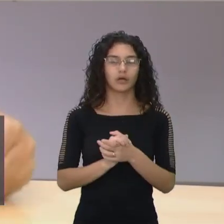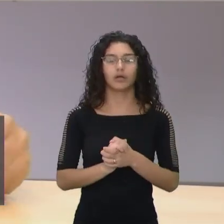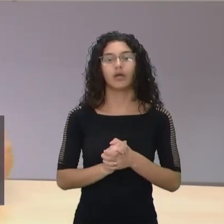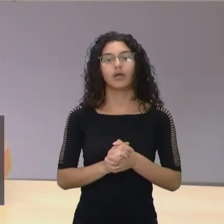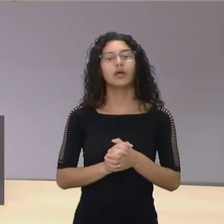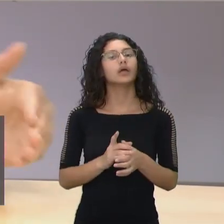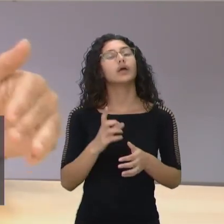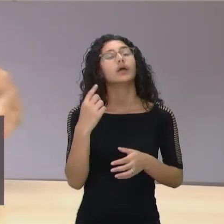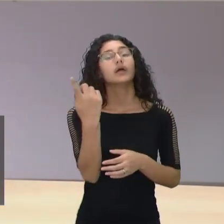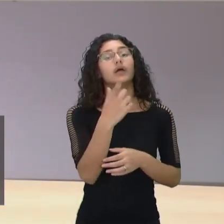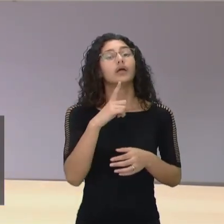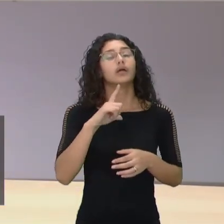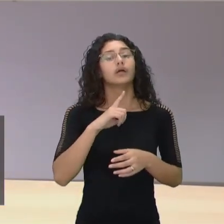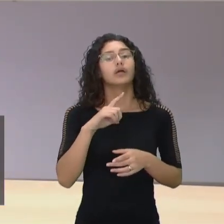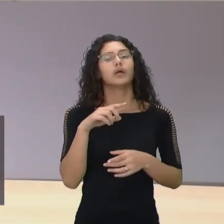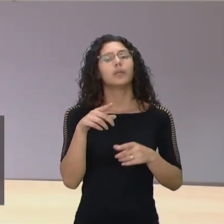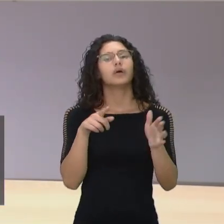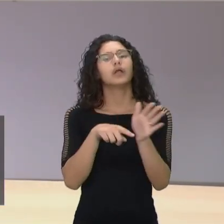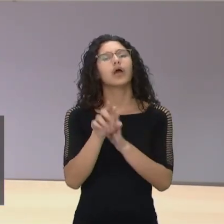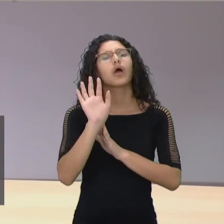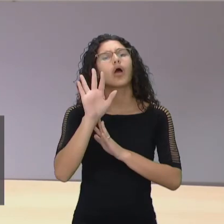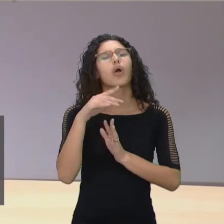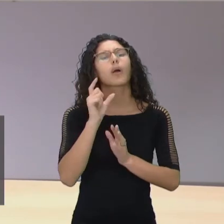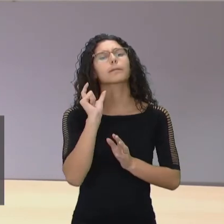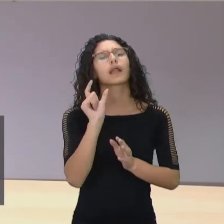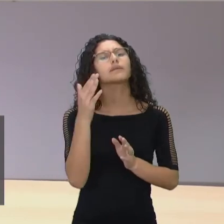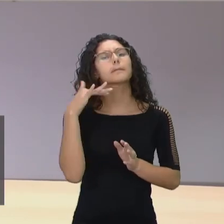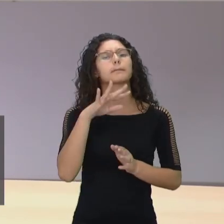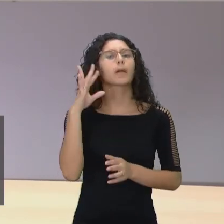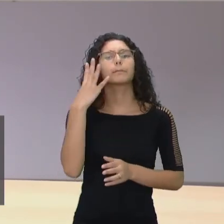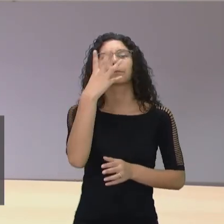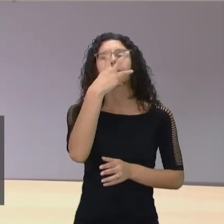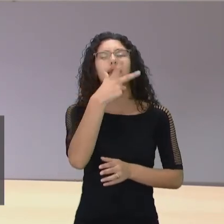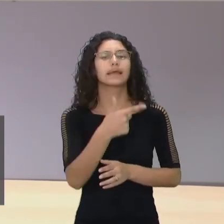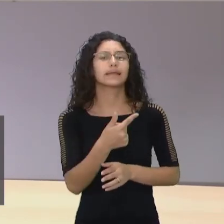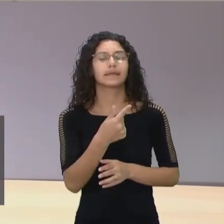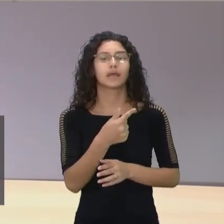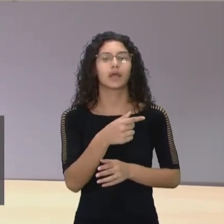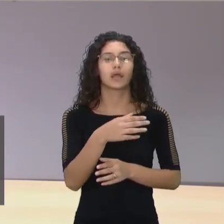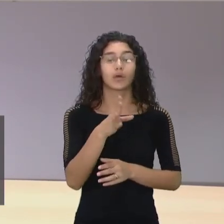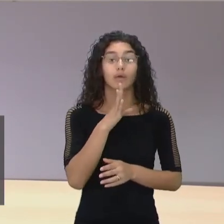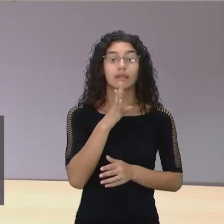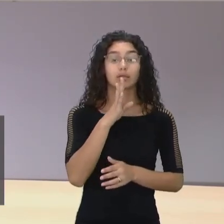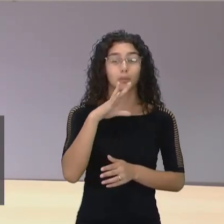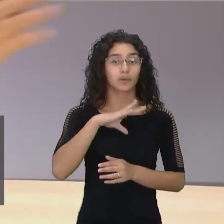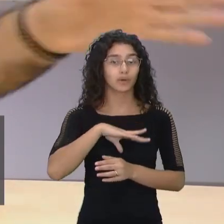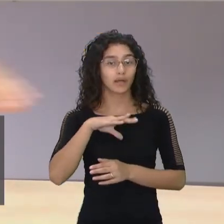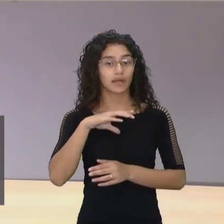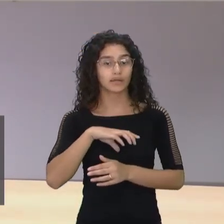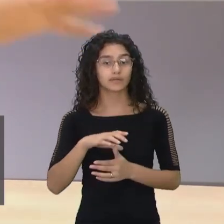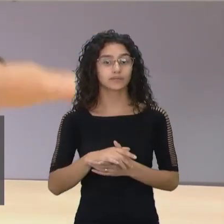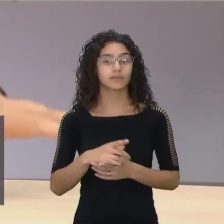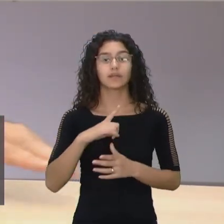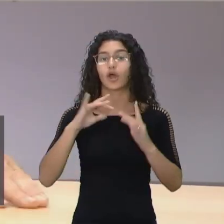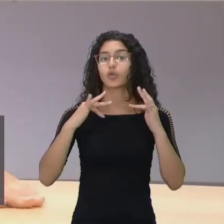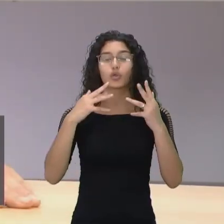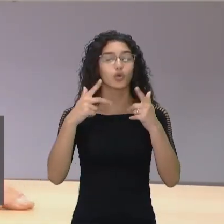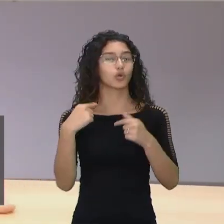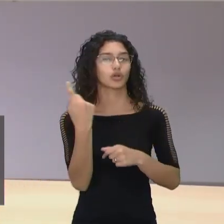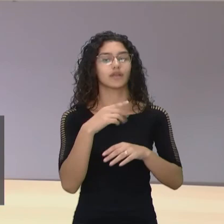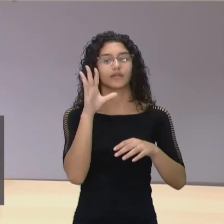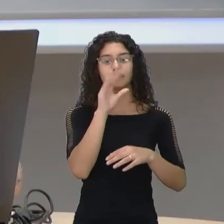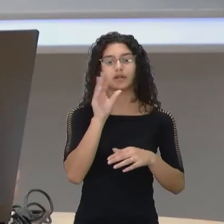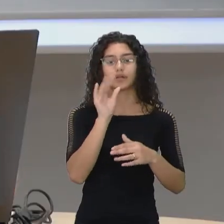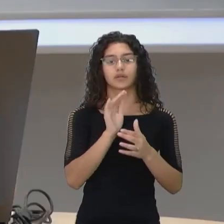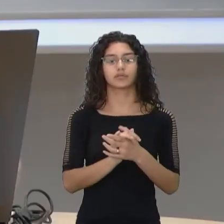E a gente resolveu, e eu perguntei para ele qual era a palavra mais bonita que ele conhecia no idioma português. E tem a ver com tudo isso que a gente está falando. E ele